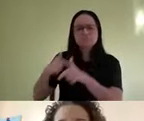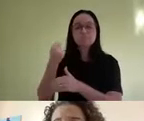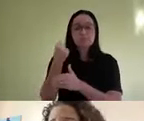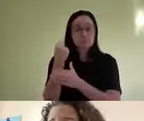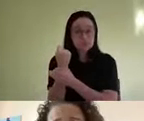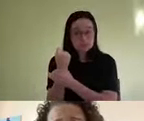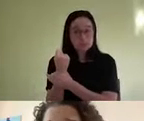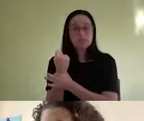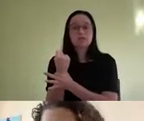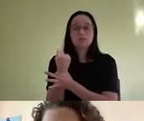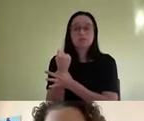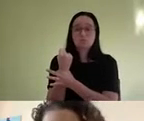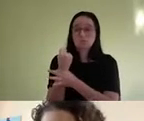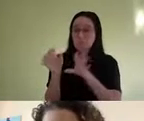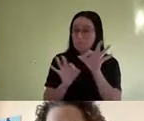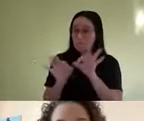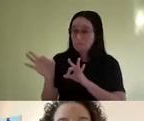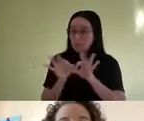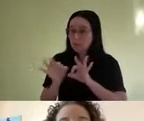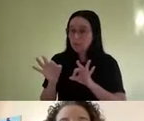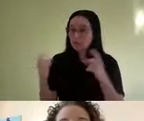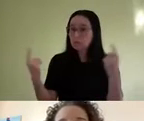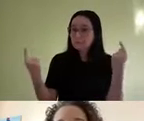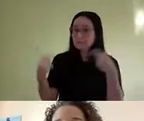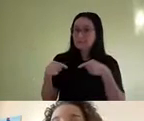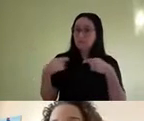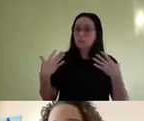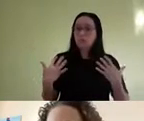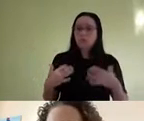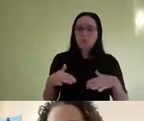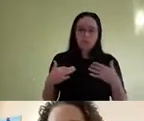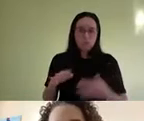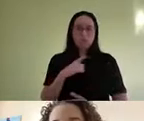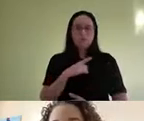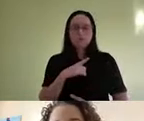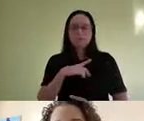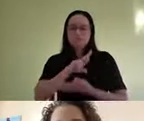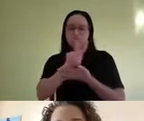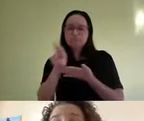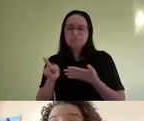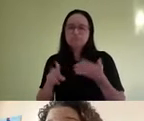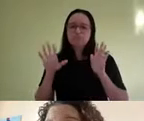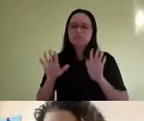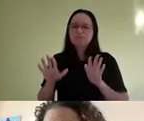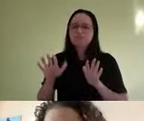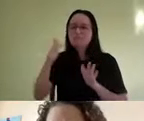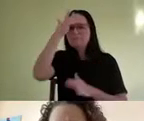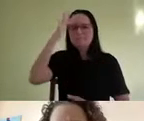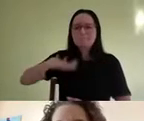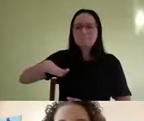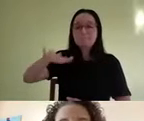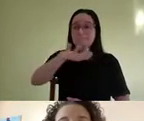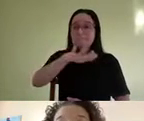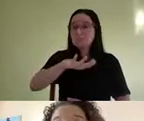trabalhando em projetos extremamente desafiadores, onde eu tinha que lidar com pessoas com muita bagagem de